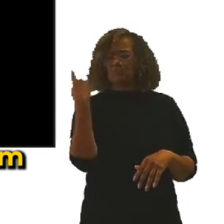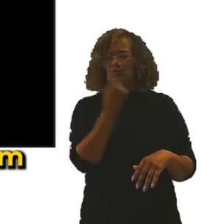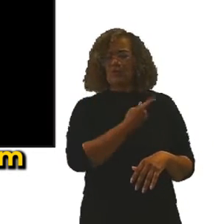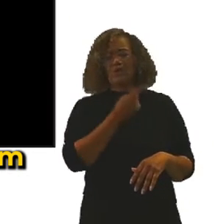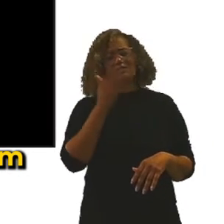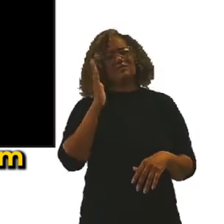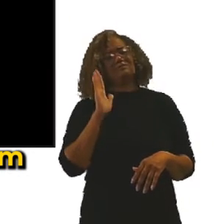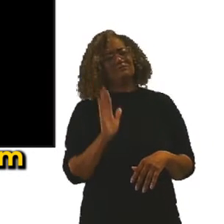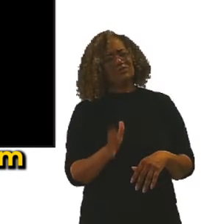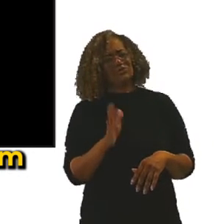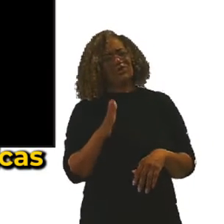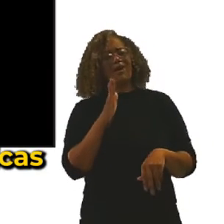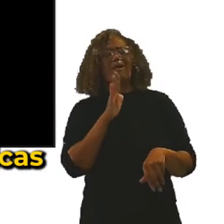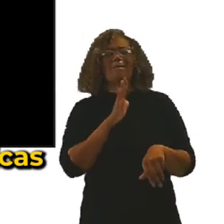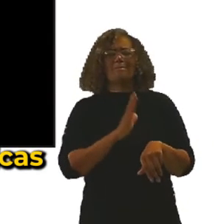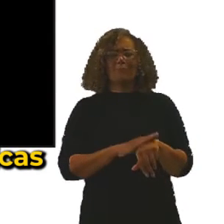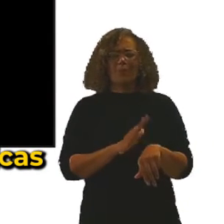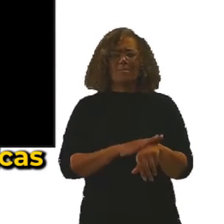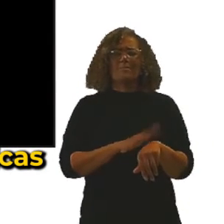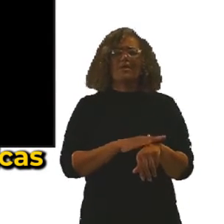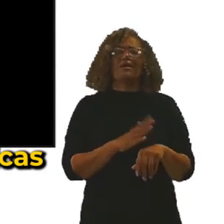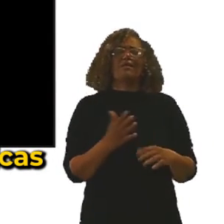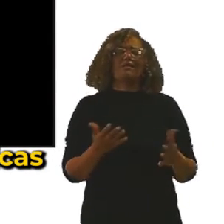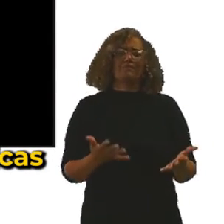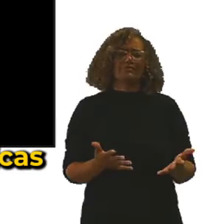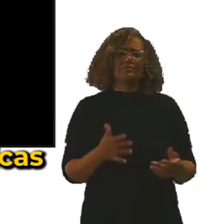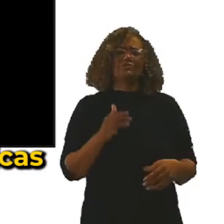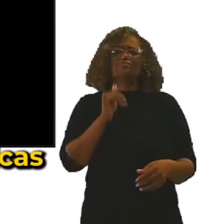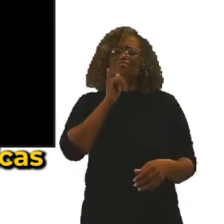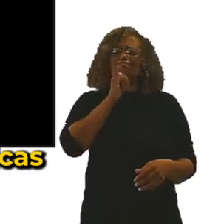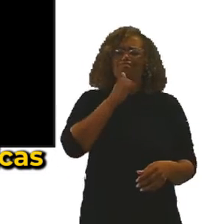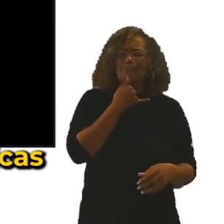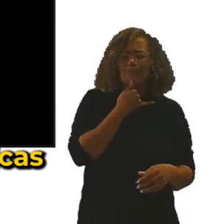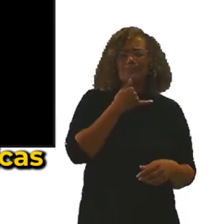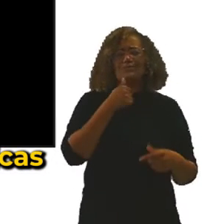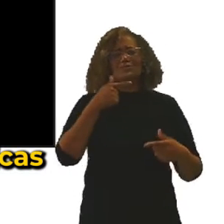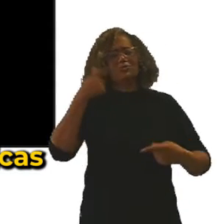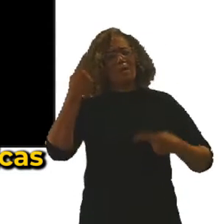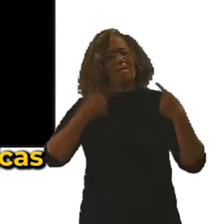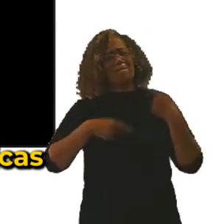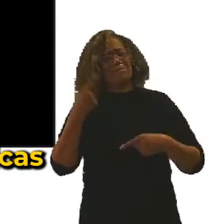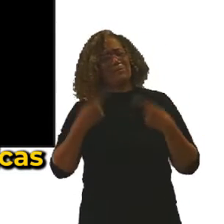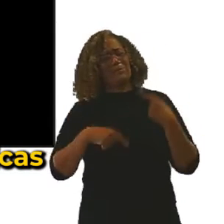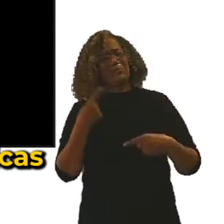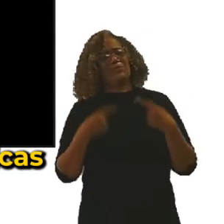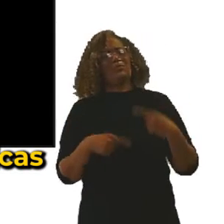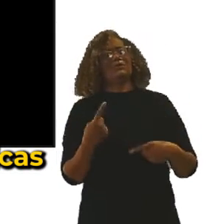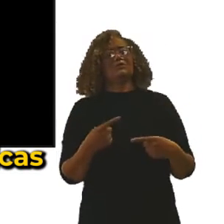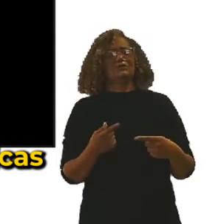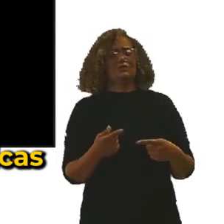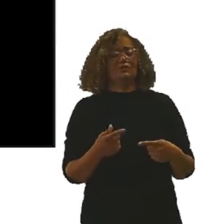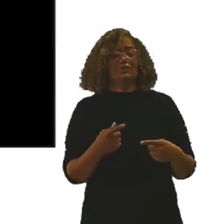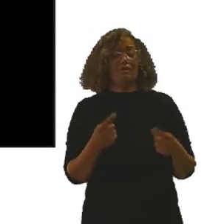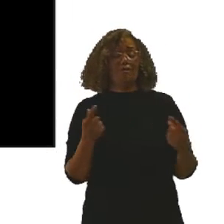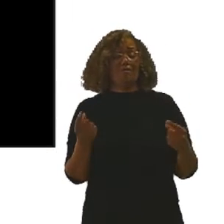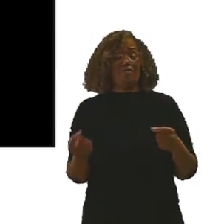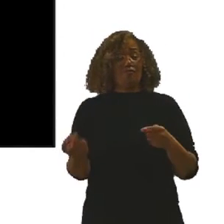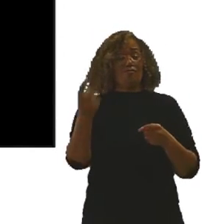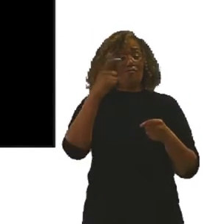um esfacelamento, podemos dizer assim, de políticas públicas voltadas à questão das